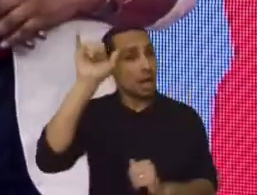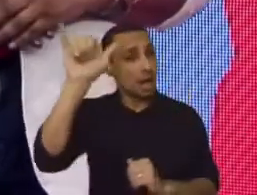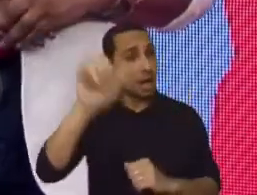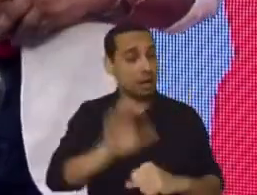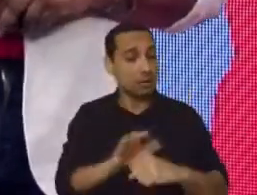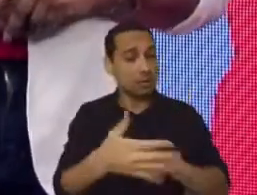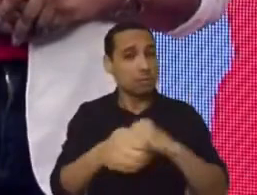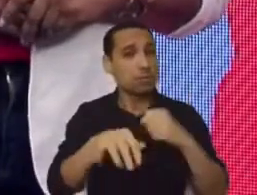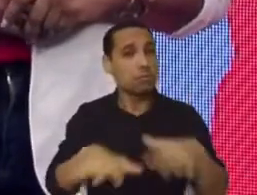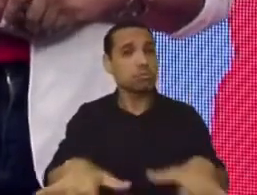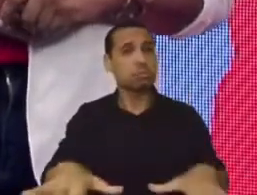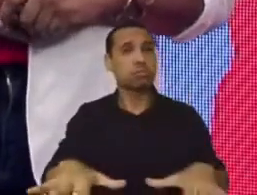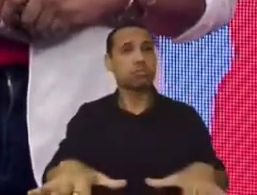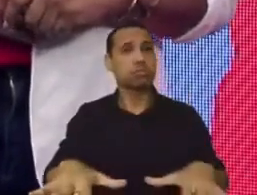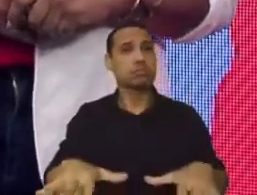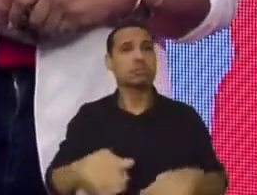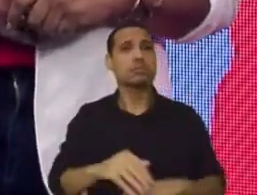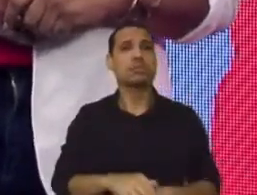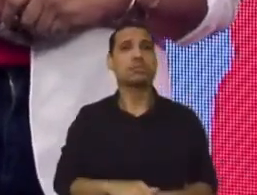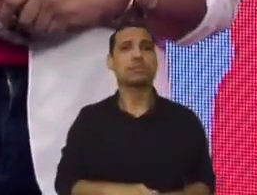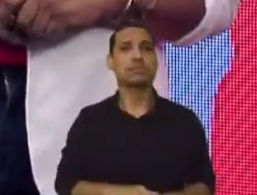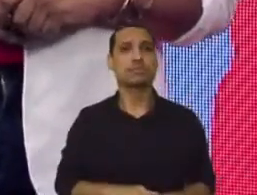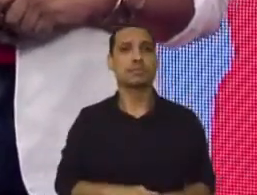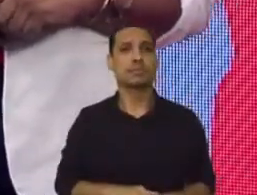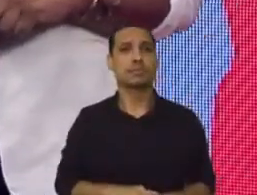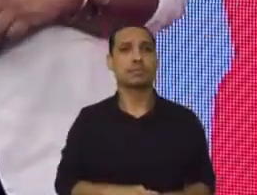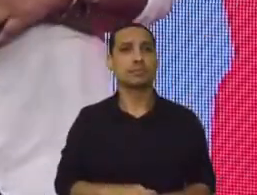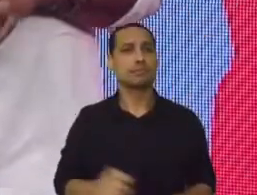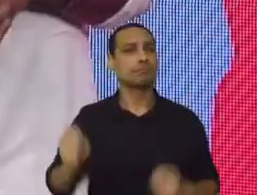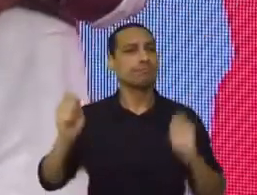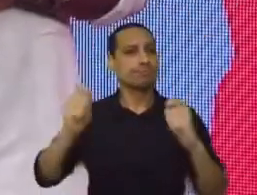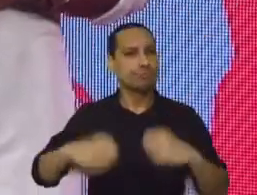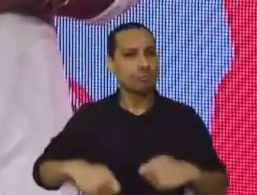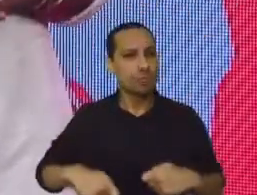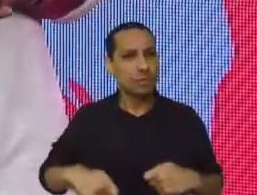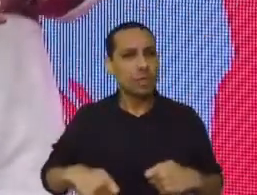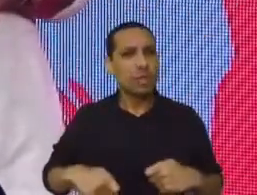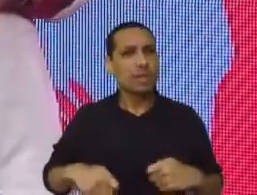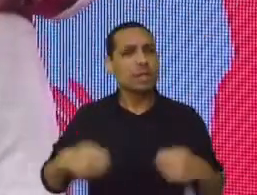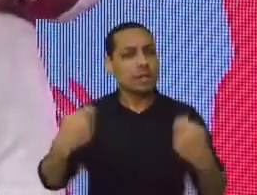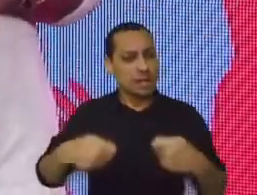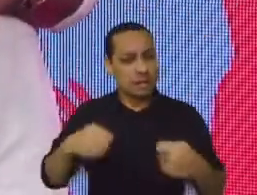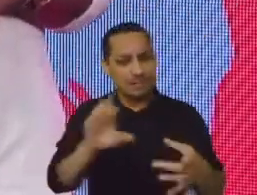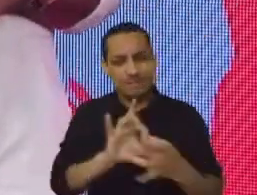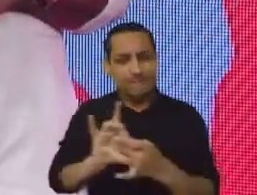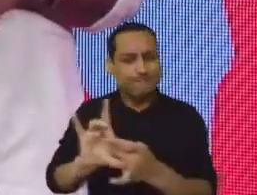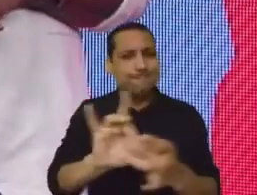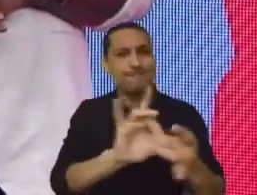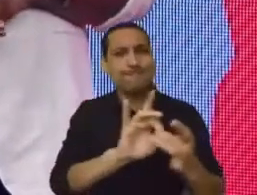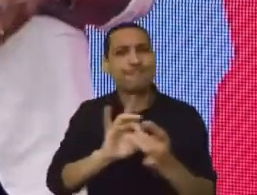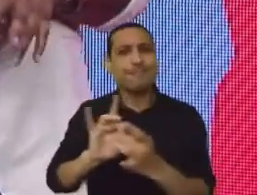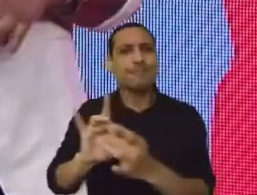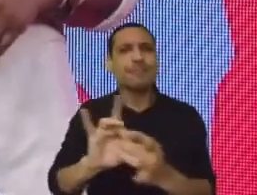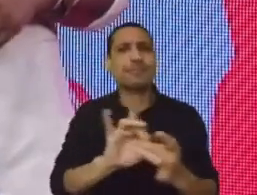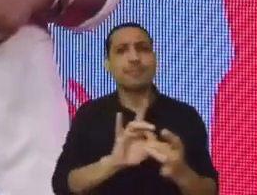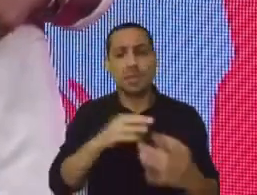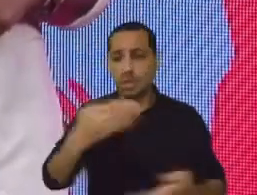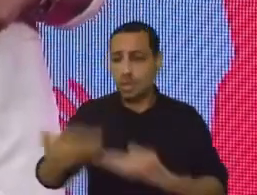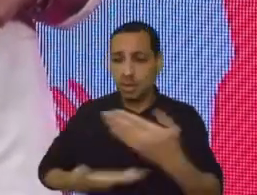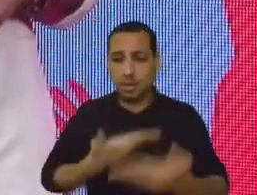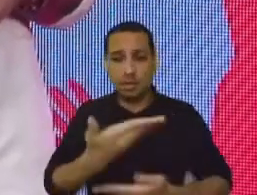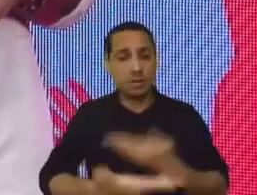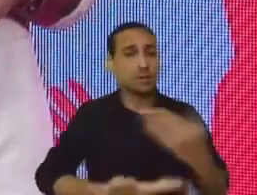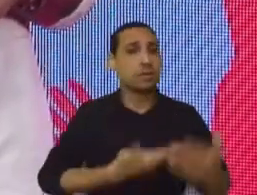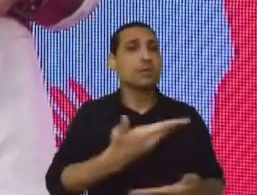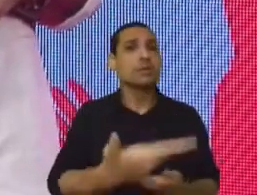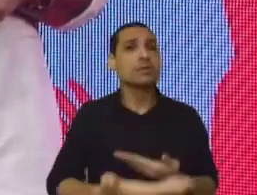e aposta precisa ser cada vez mais coletiva e com unidade de ação com diversos parceiros para transformar o destino da